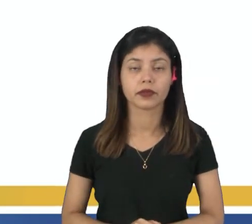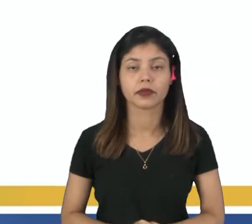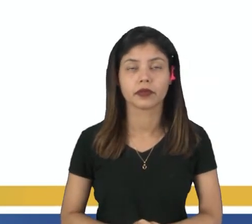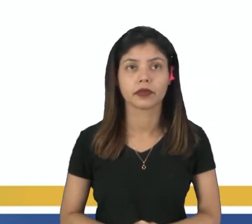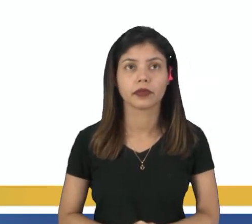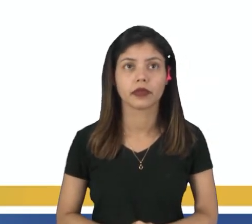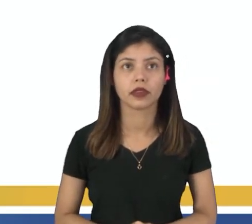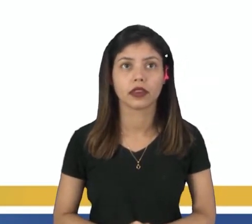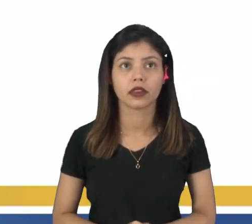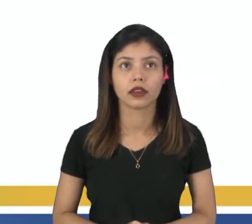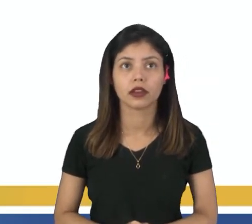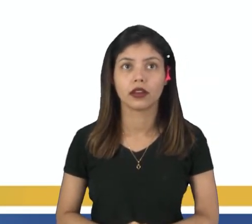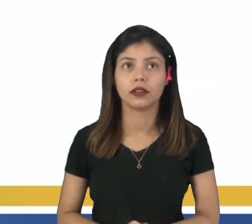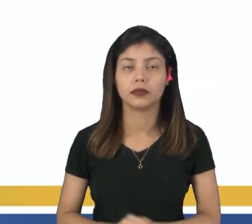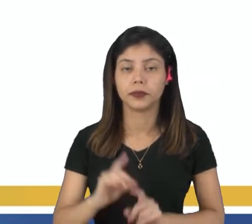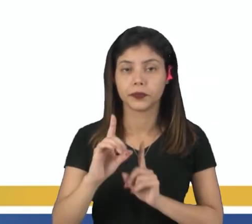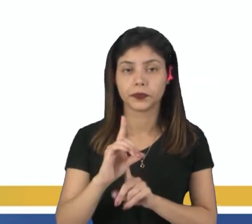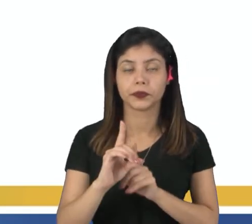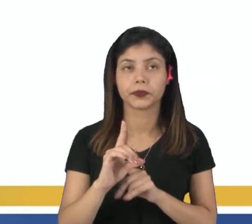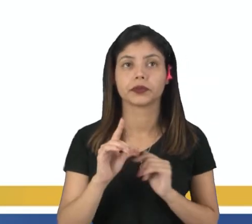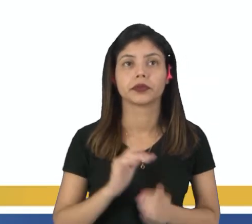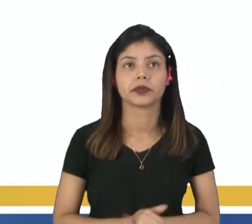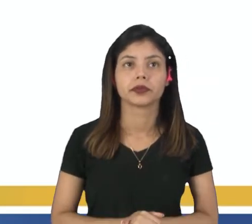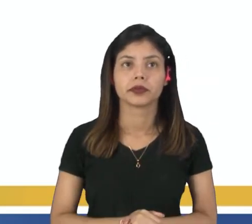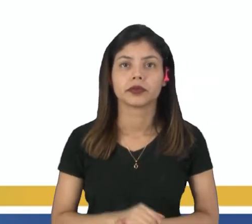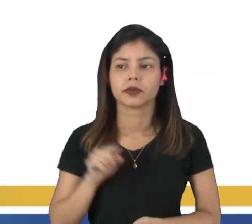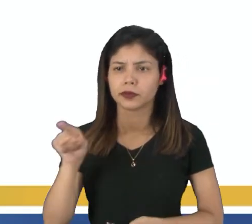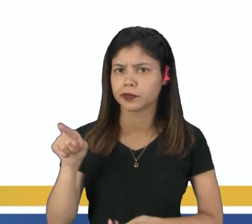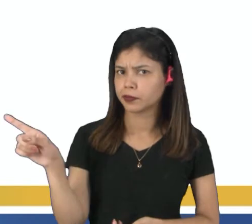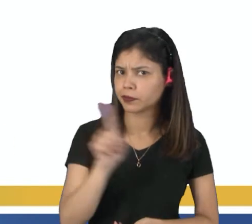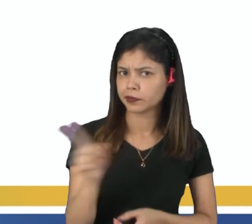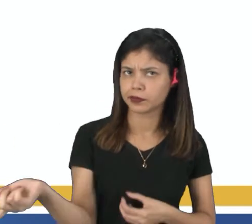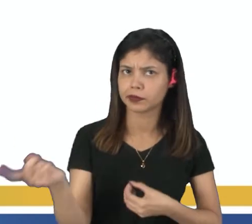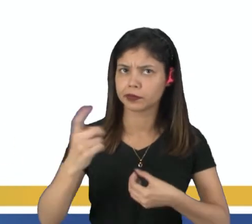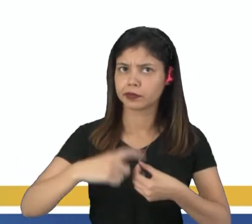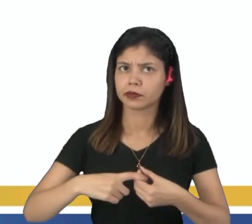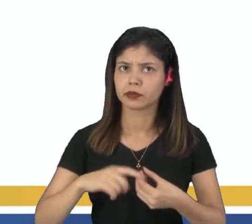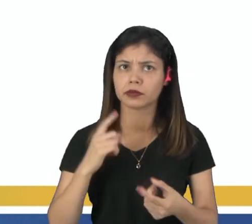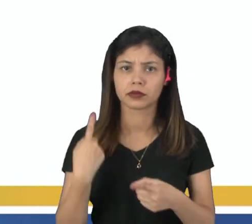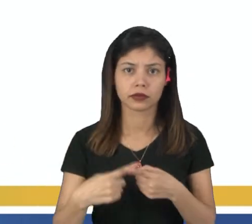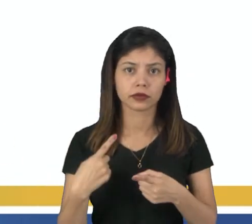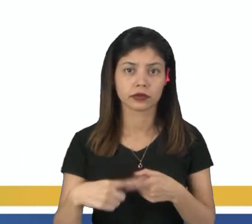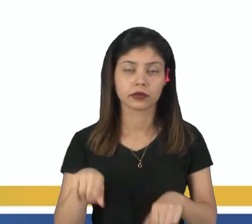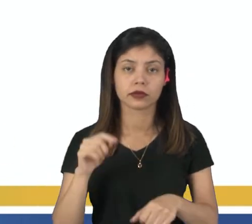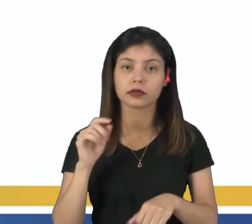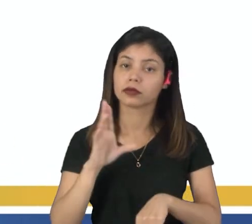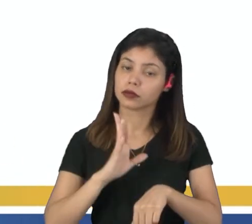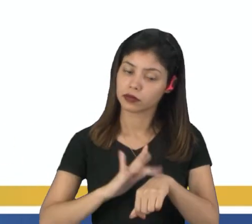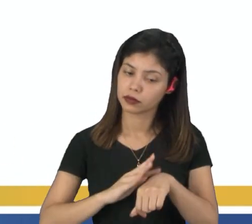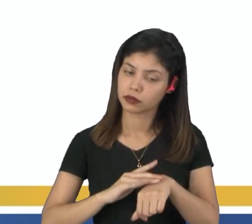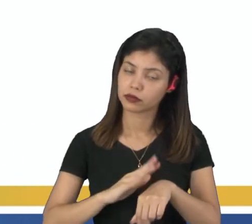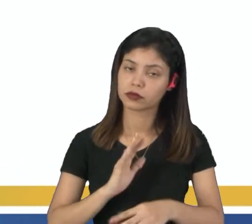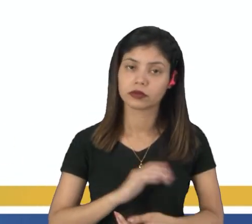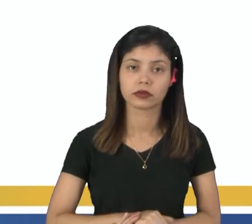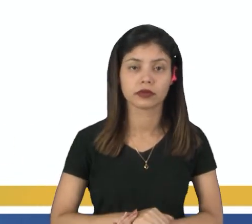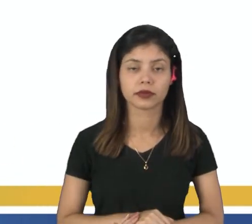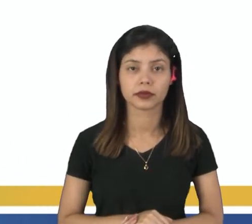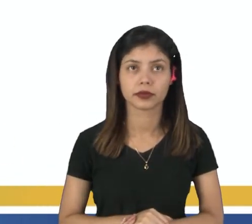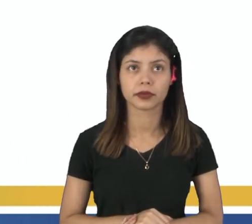Ou, letra D, ele não veio porque estava